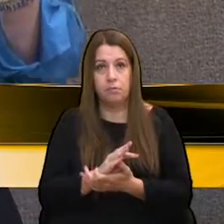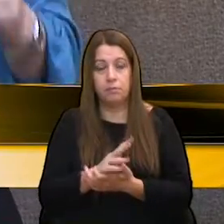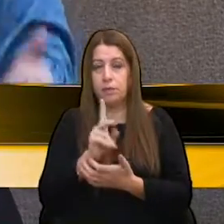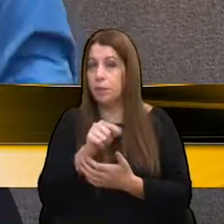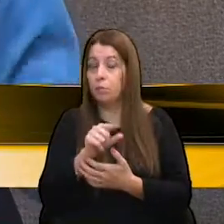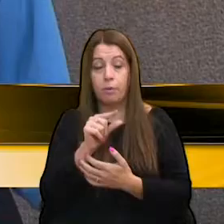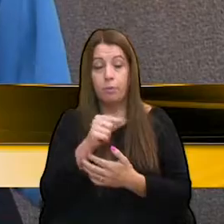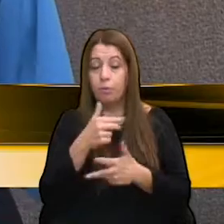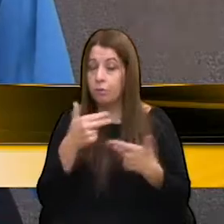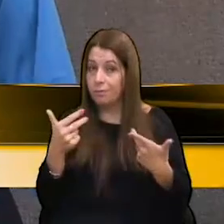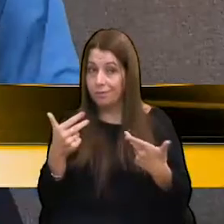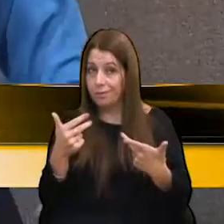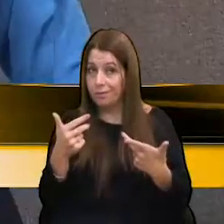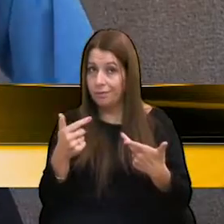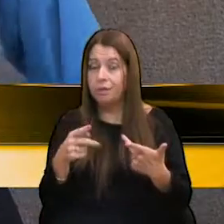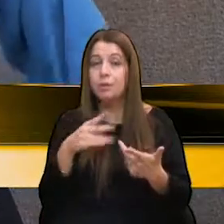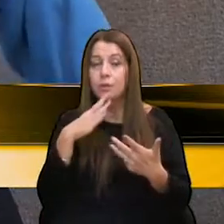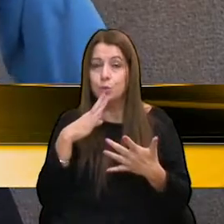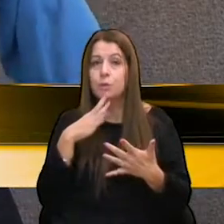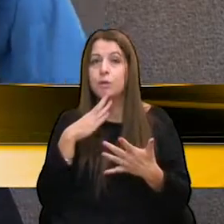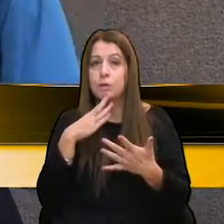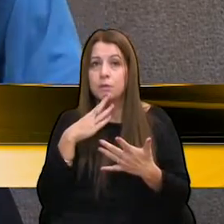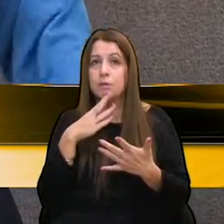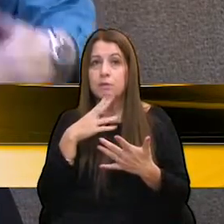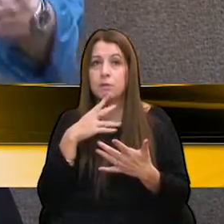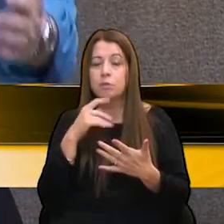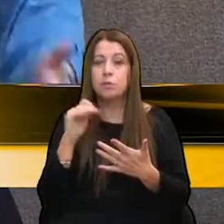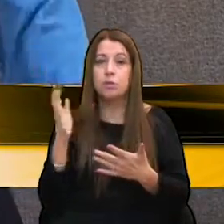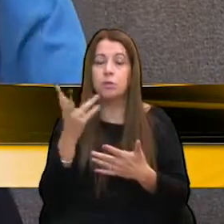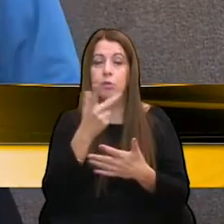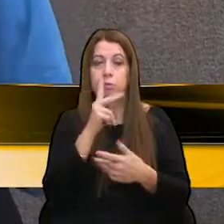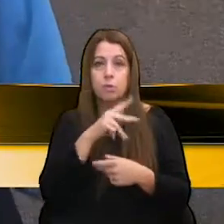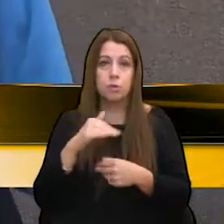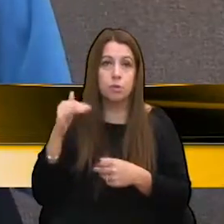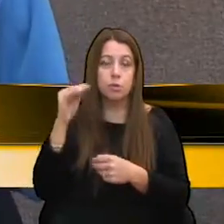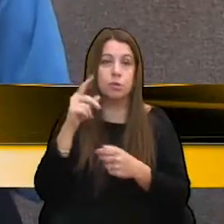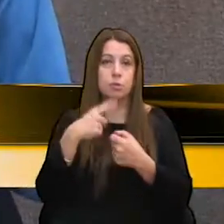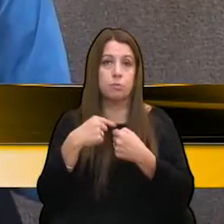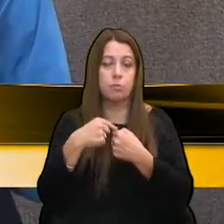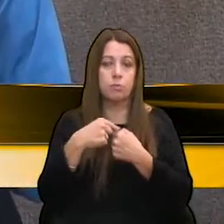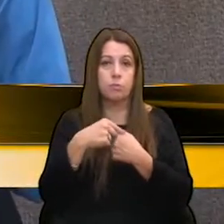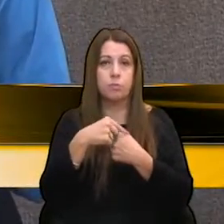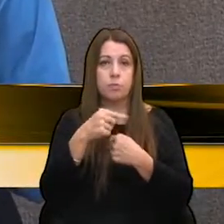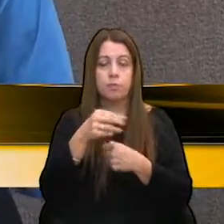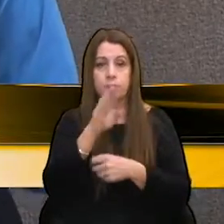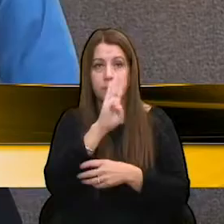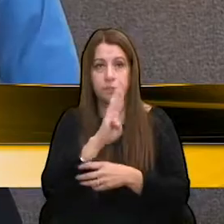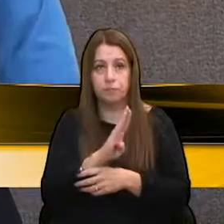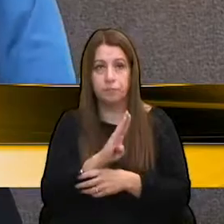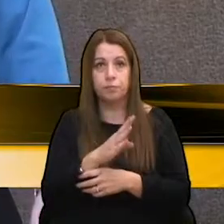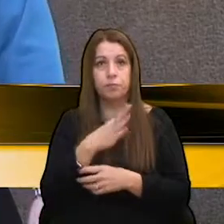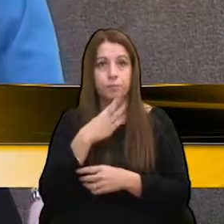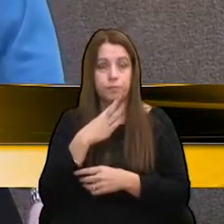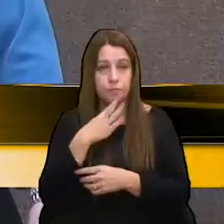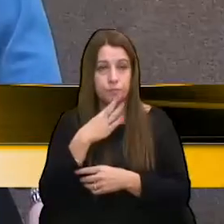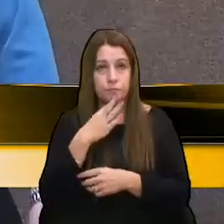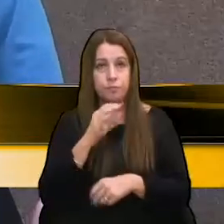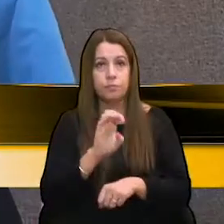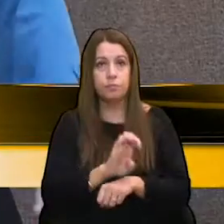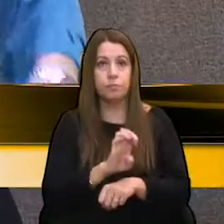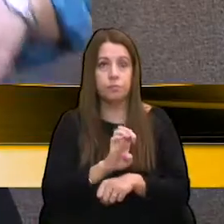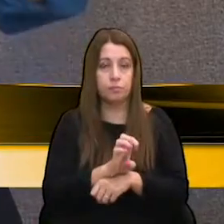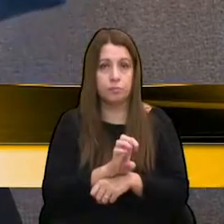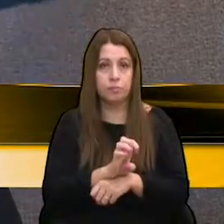não é pouca coisa. Eu conheço praticamente todas as autarquias municipais do Brasil, conheço as